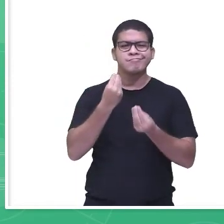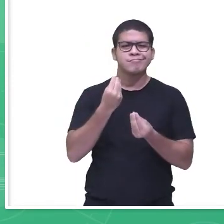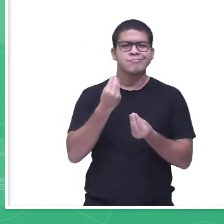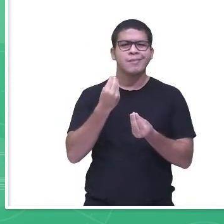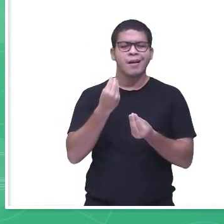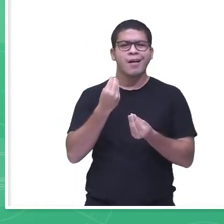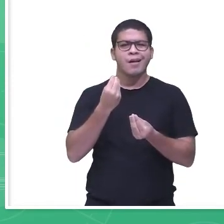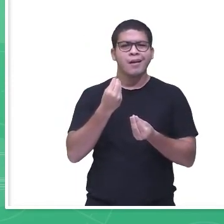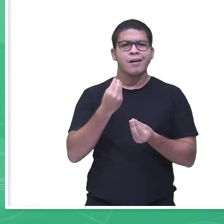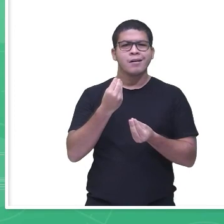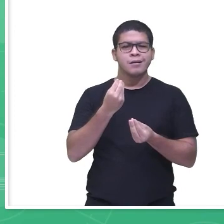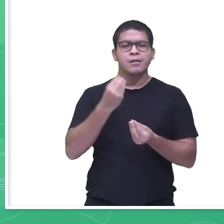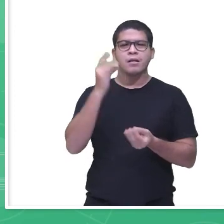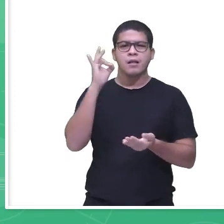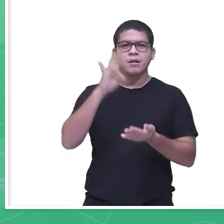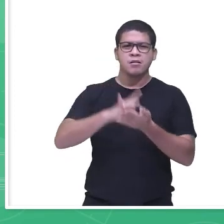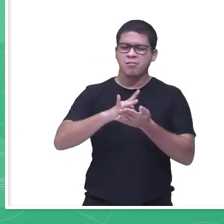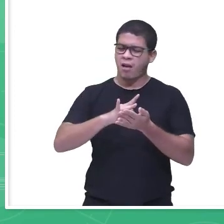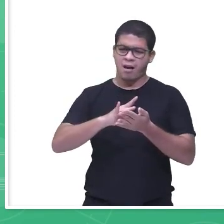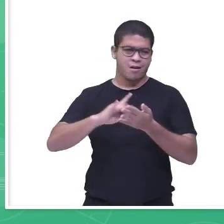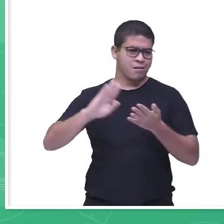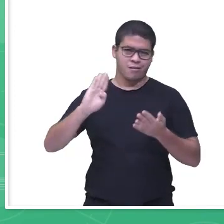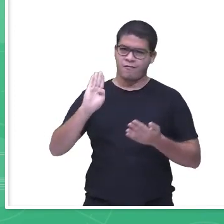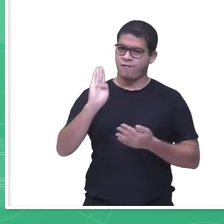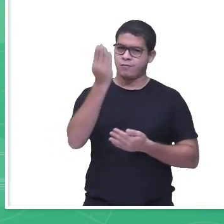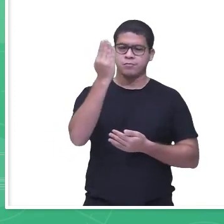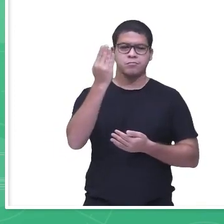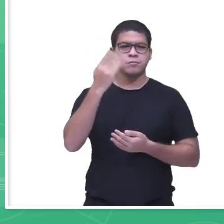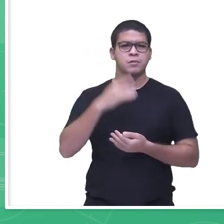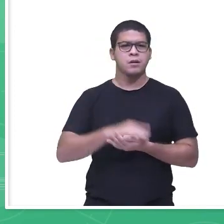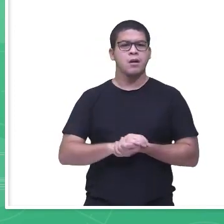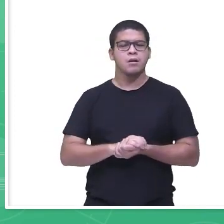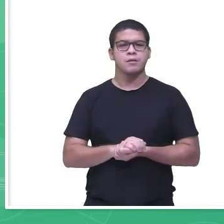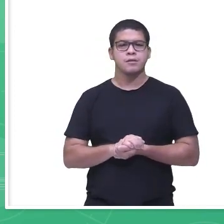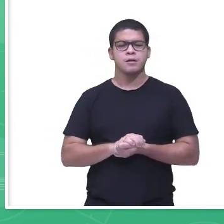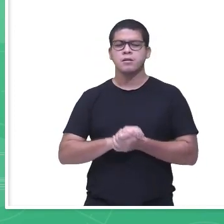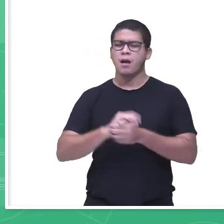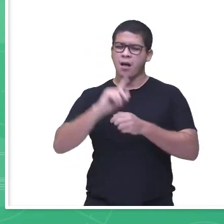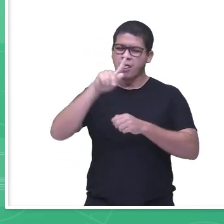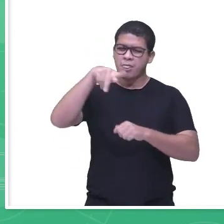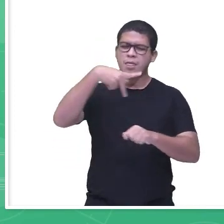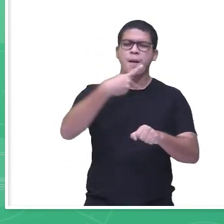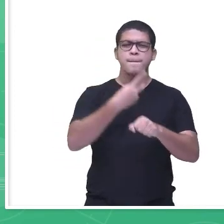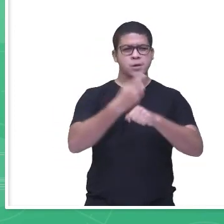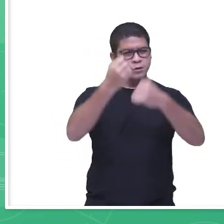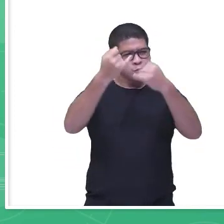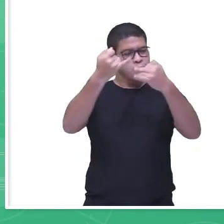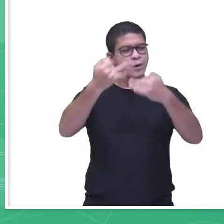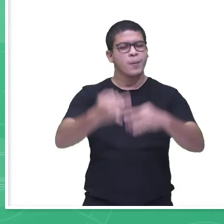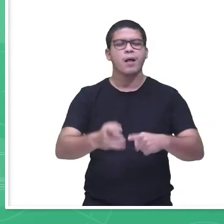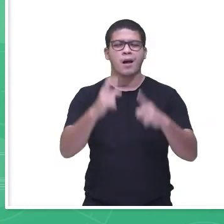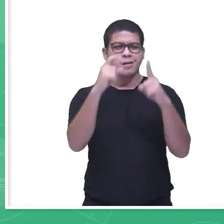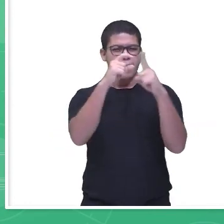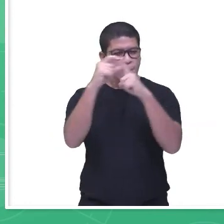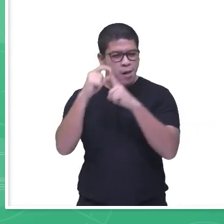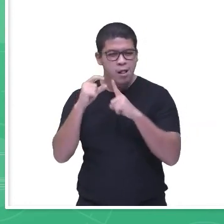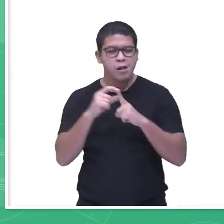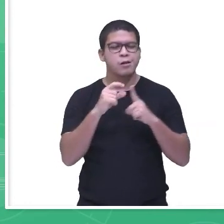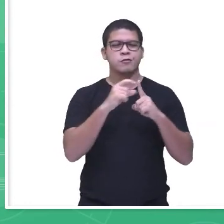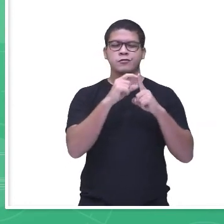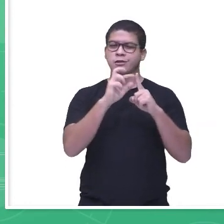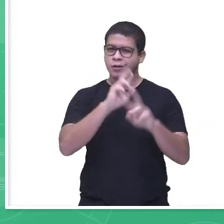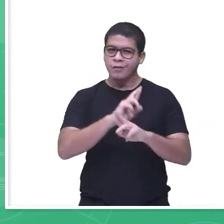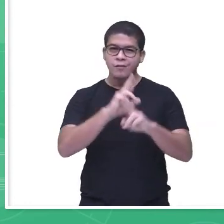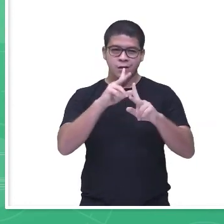quê? Inautêntica. Lá na frente nós vamos falar um pouquinho sobre essa existência inautêntica aí que é muito interessante.